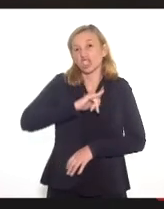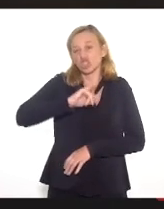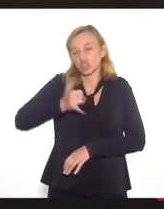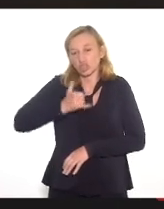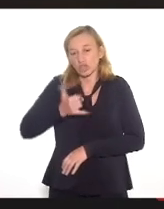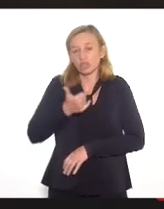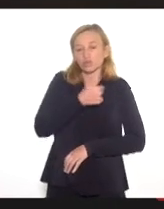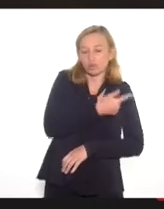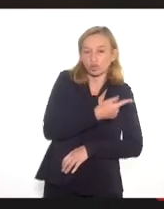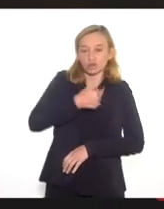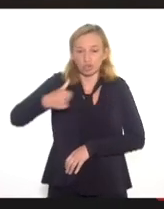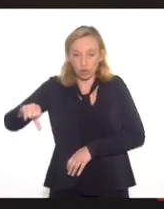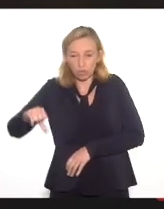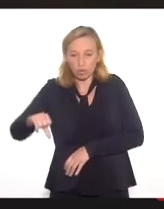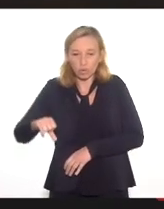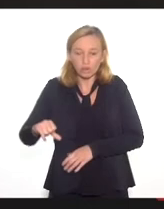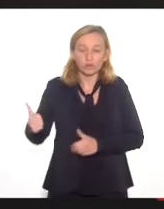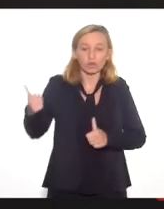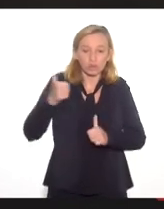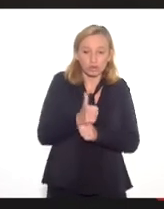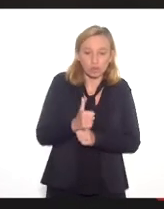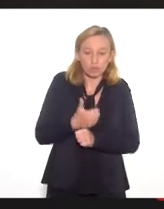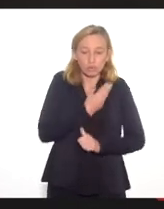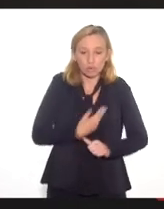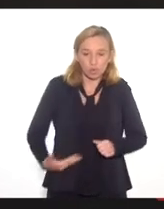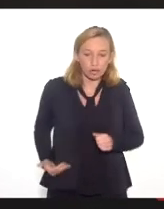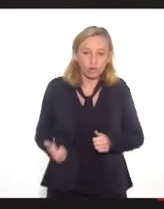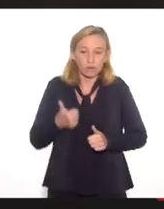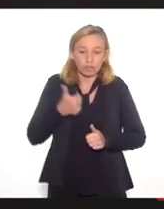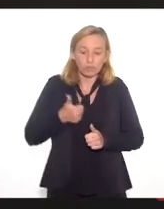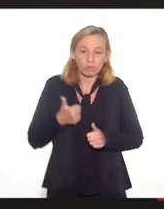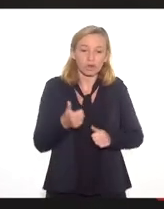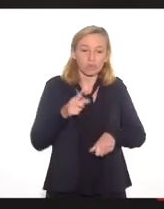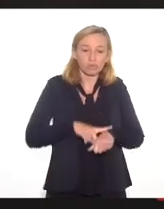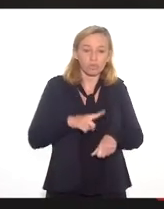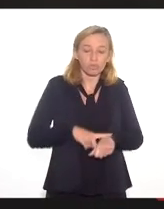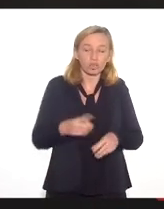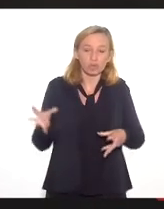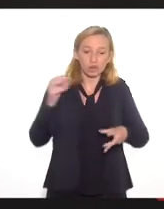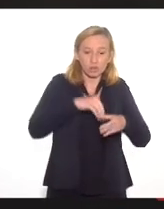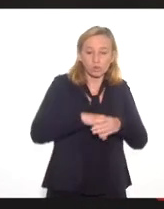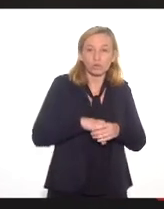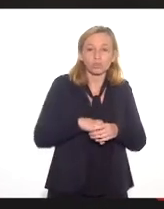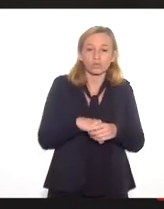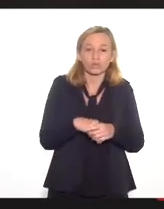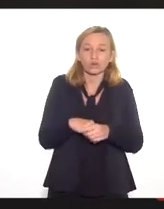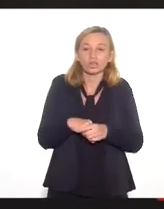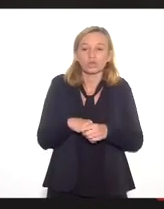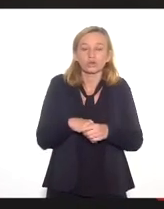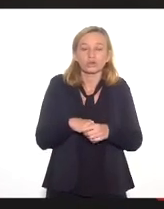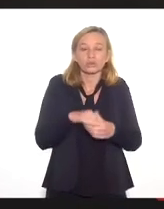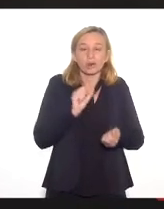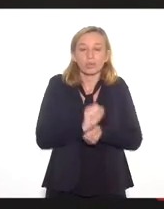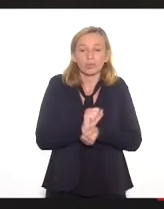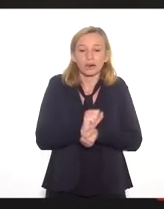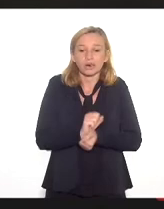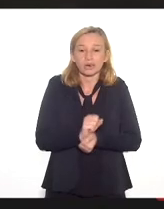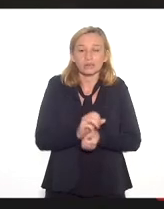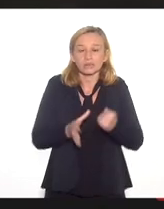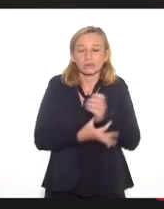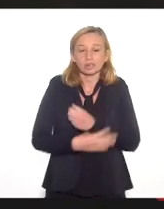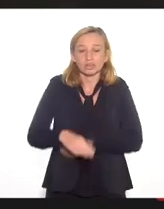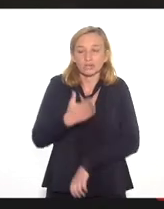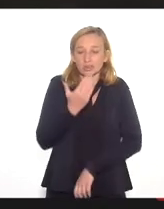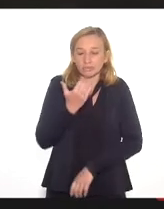2019 quando esse governo assume na primeira medida inclui no bojo a extinção do Conselho de Segurança Alimentar